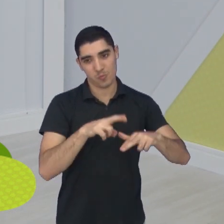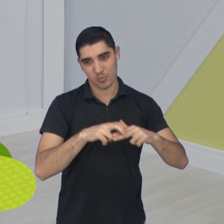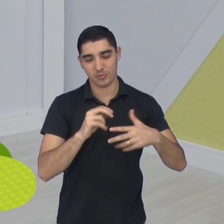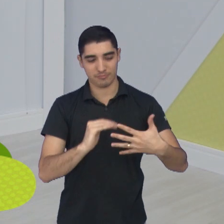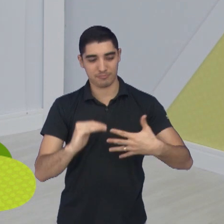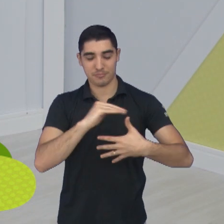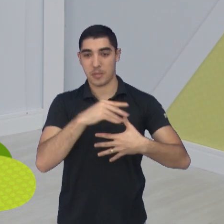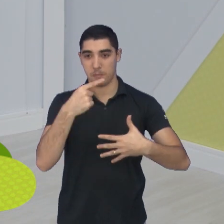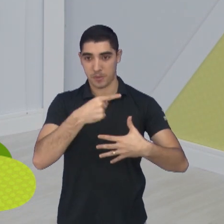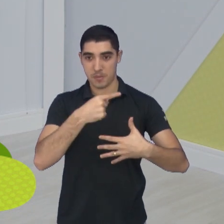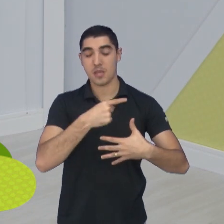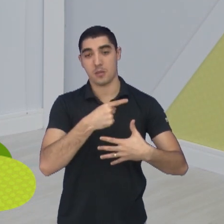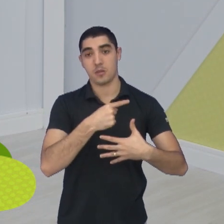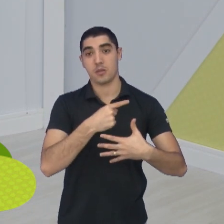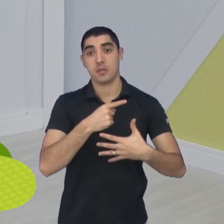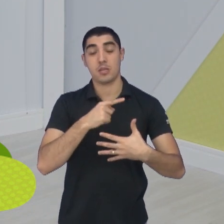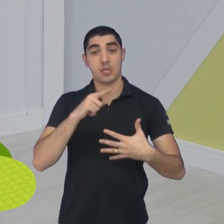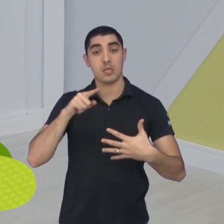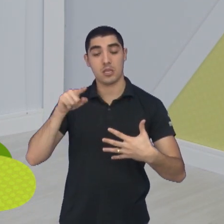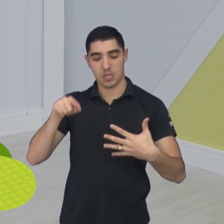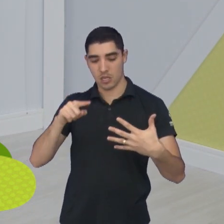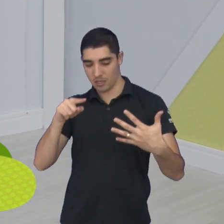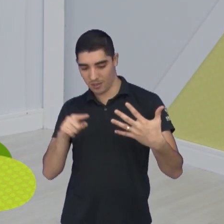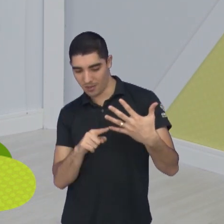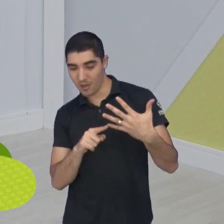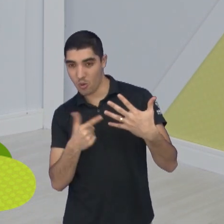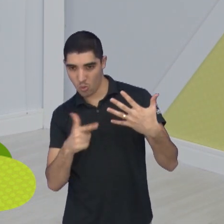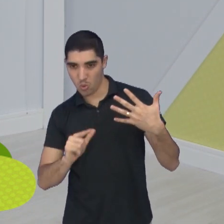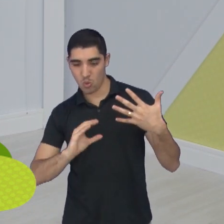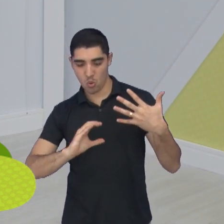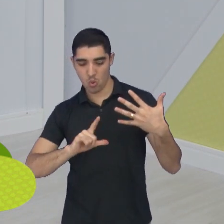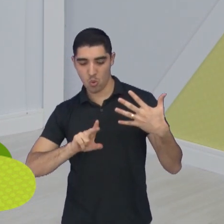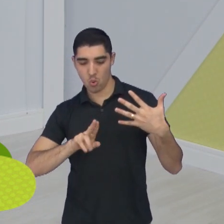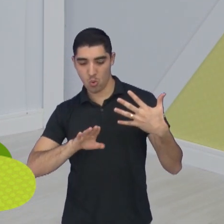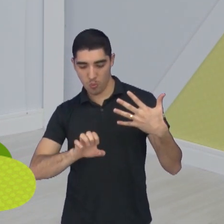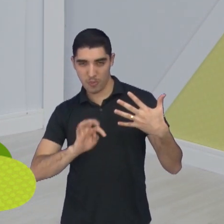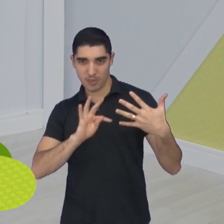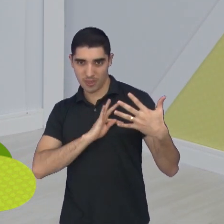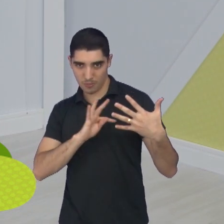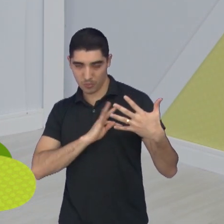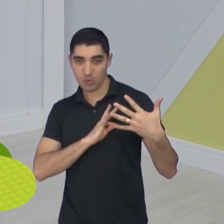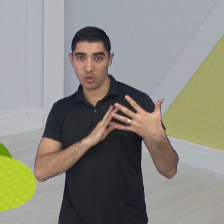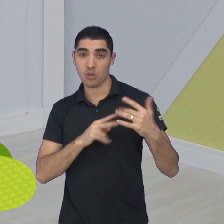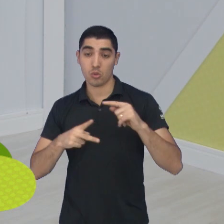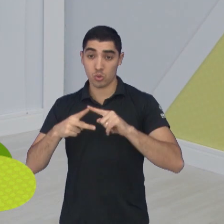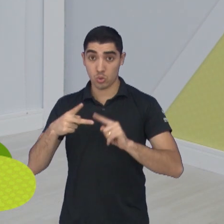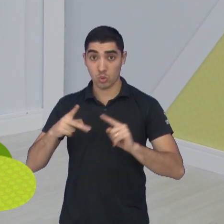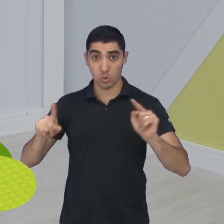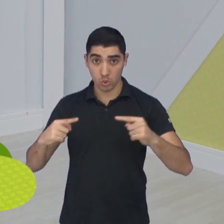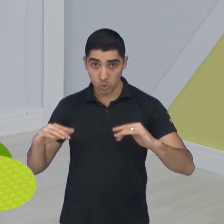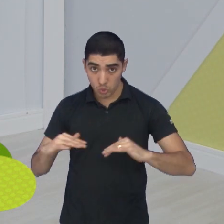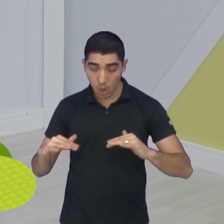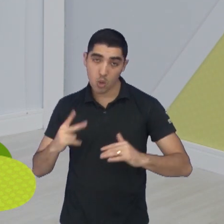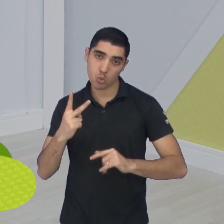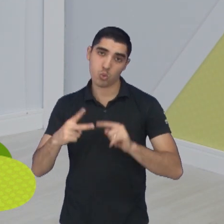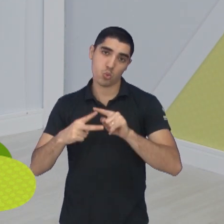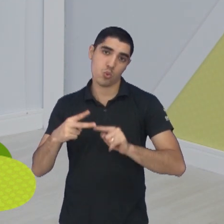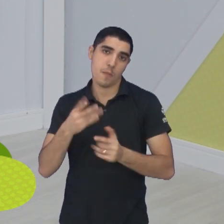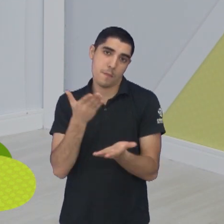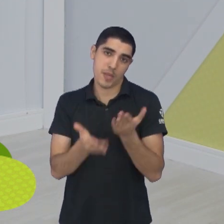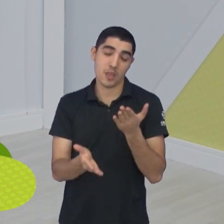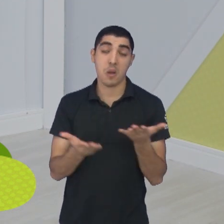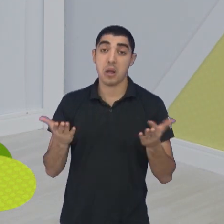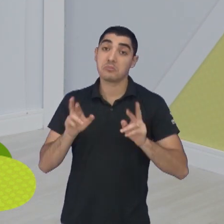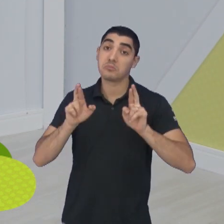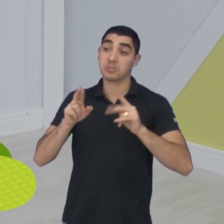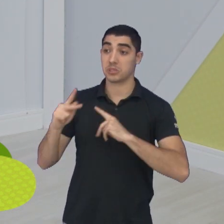do saldo, e essa equipe do Clube Atlético Taboão está lá embaixo também, 2 jogos, 2 derrotas. Vamos torcer para que o São José traga mais